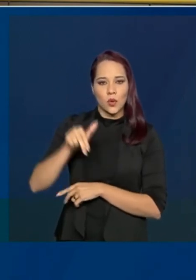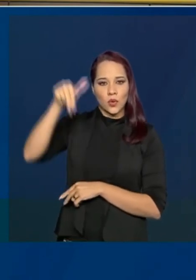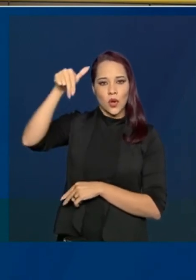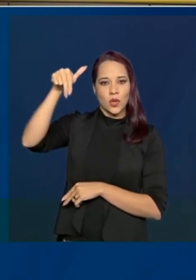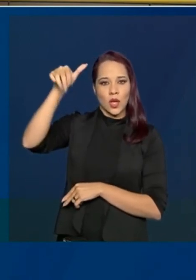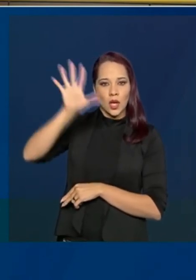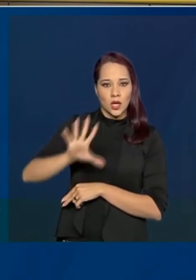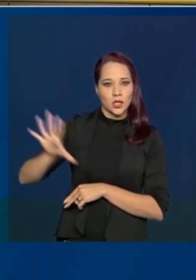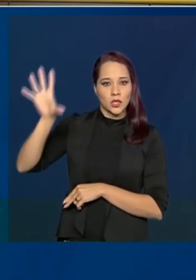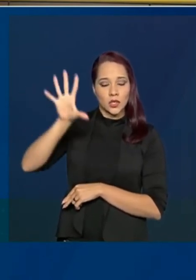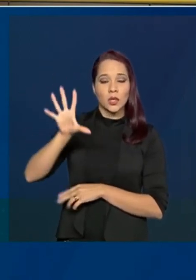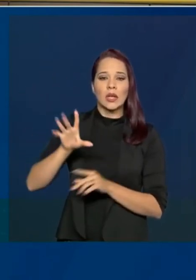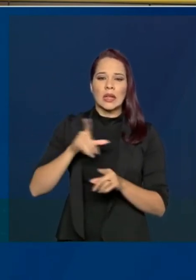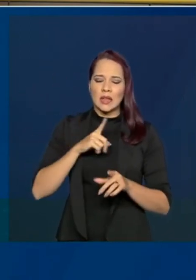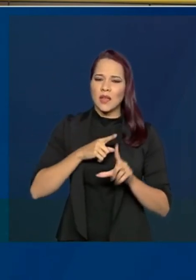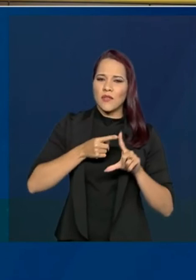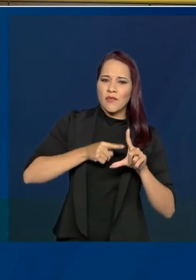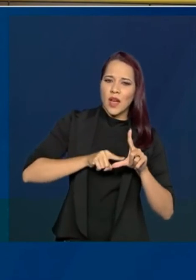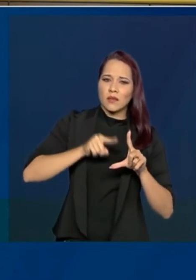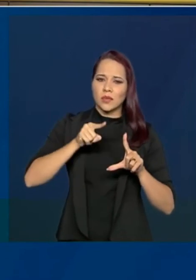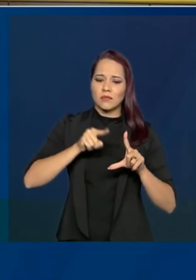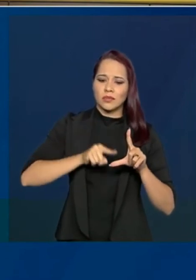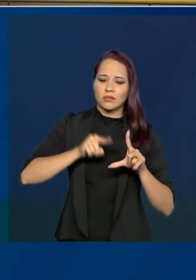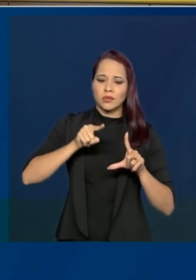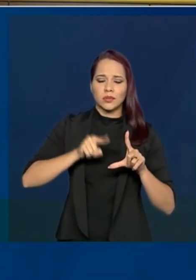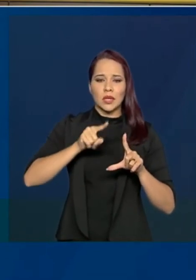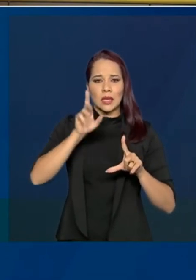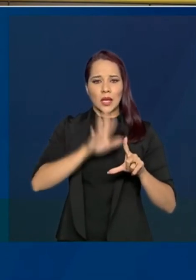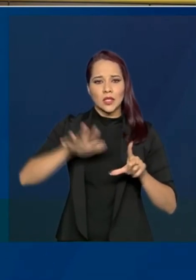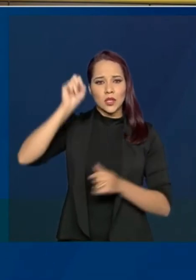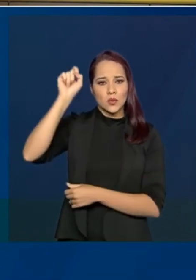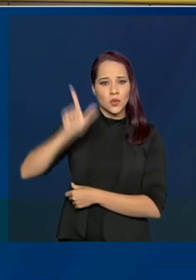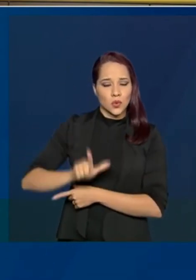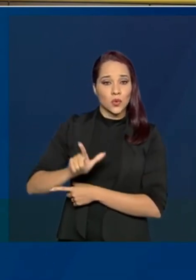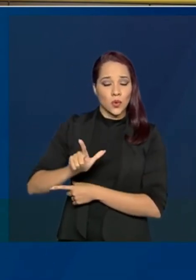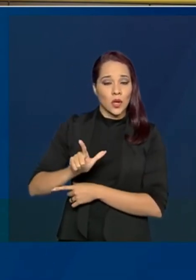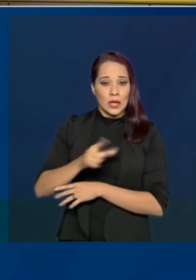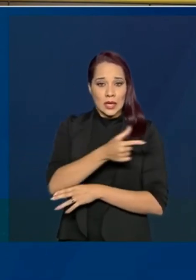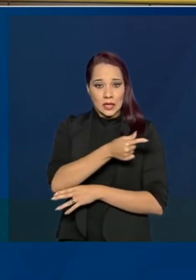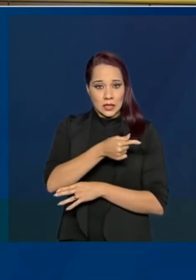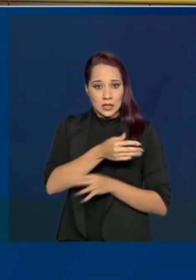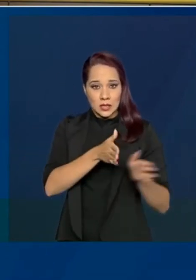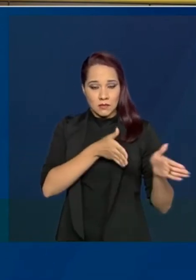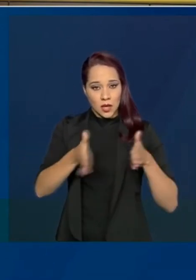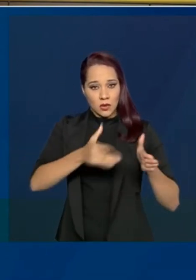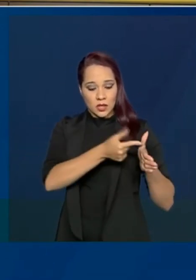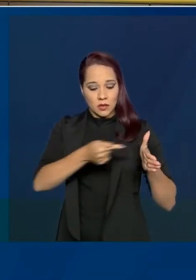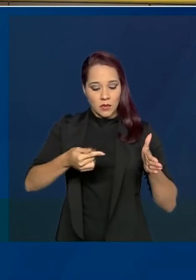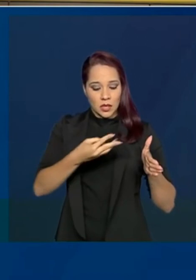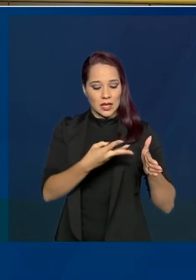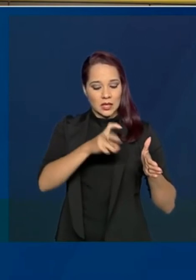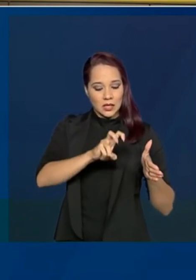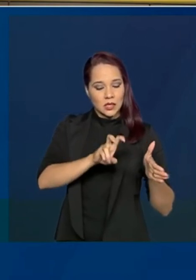nordeste. Nós tivemos uma variação na região sul da semana epidemiológica 35